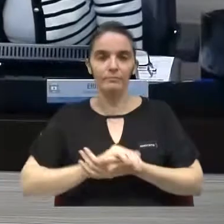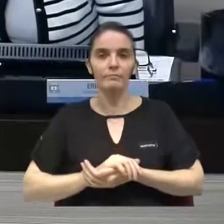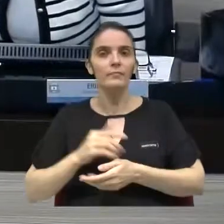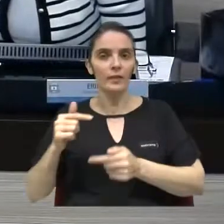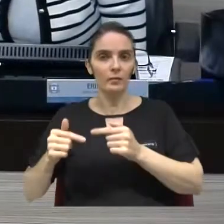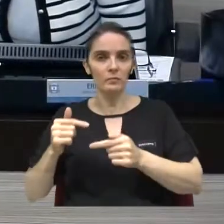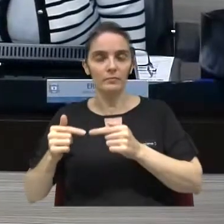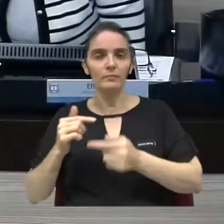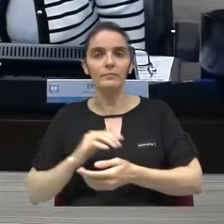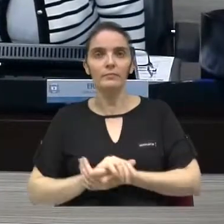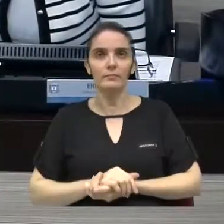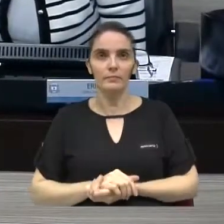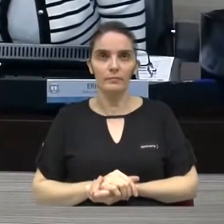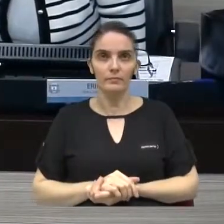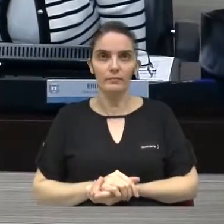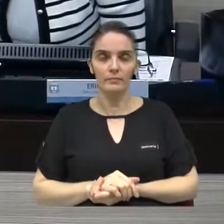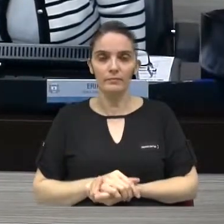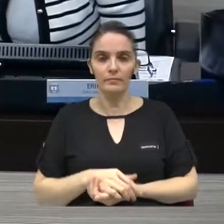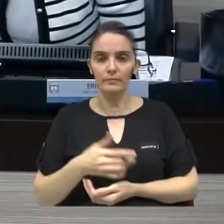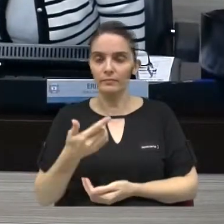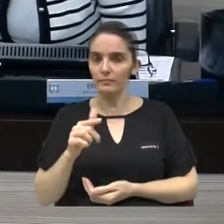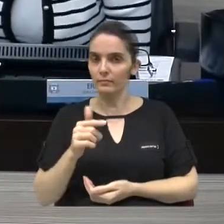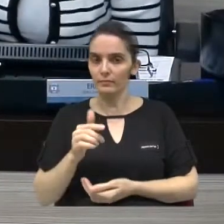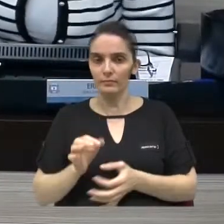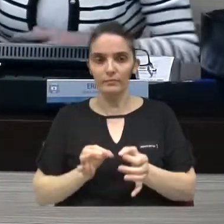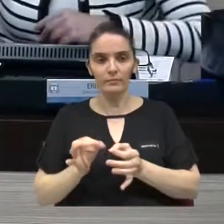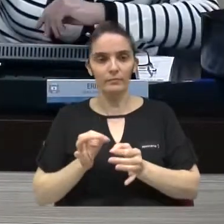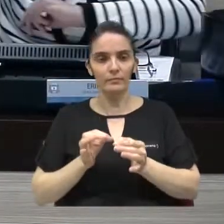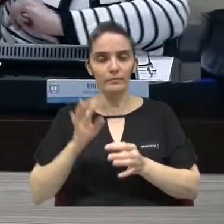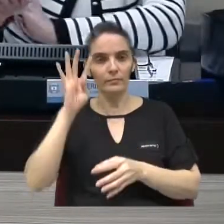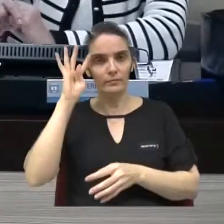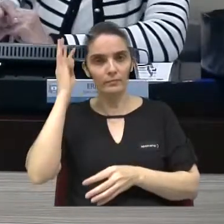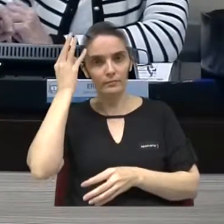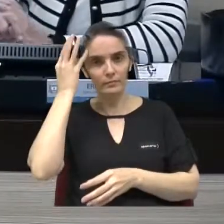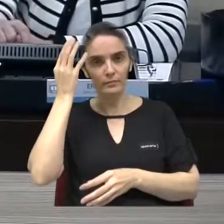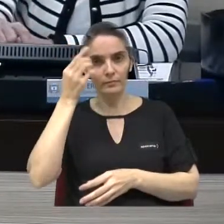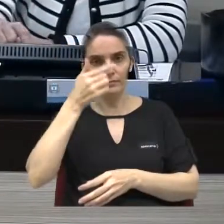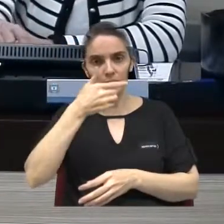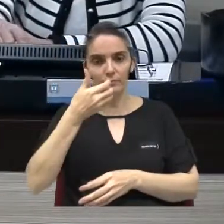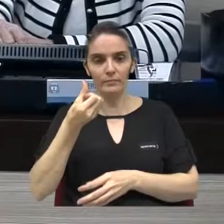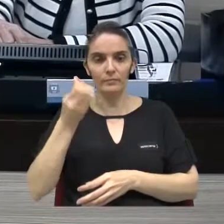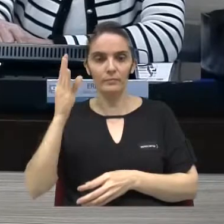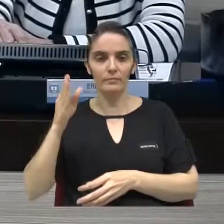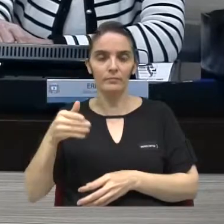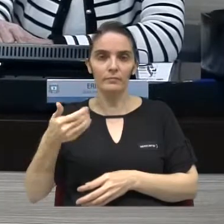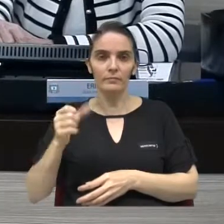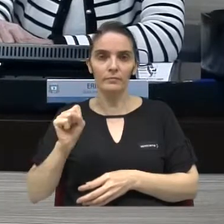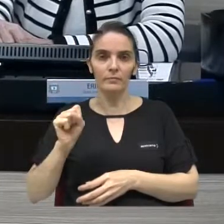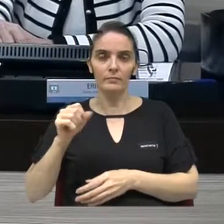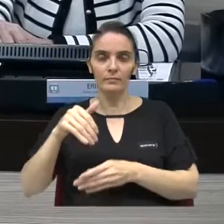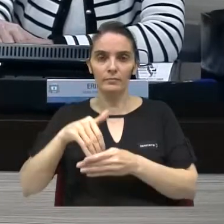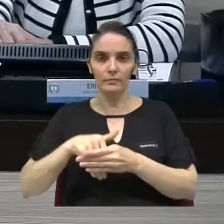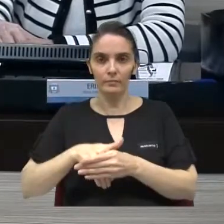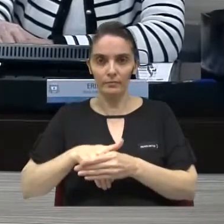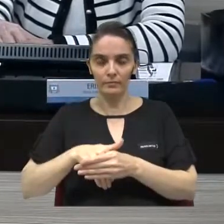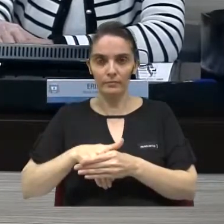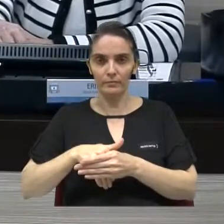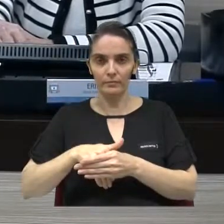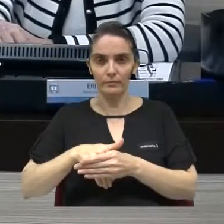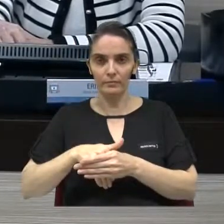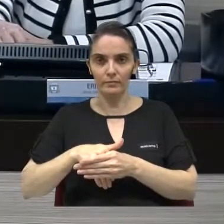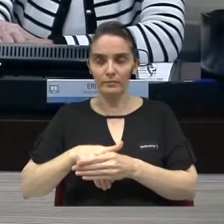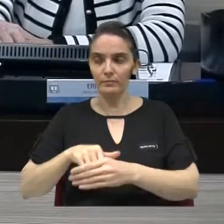Continue a discussão. Não havendo o projeto de resolução 2618, ele vai à votação e